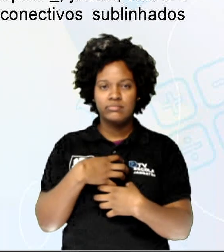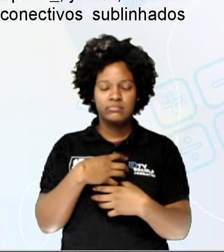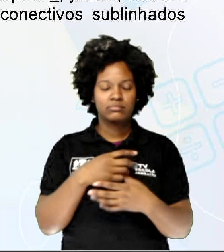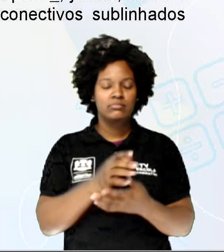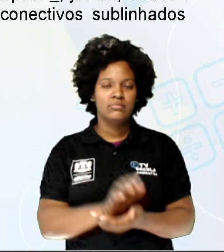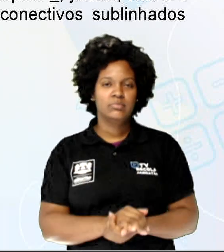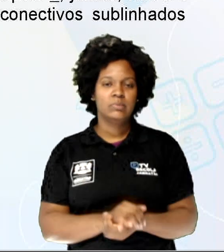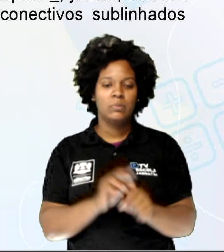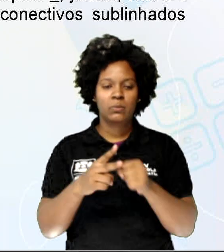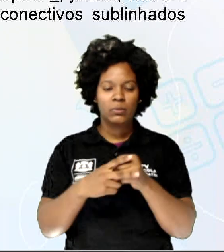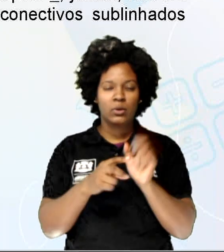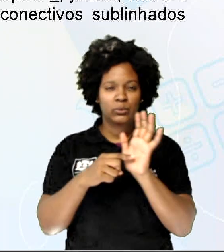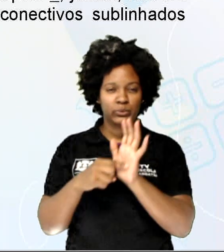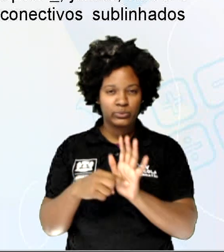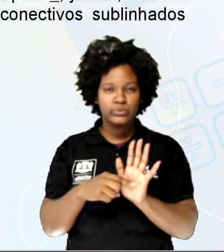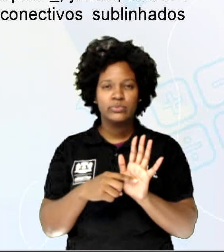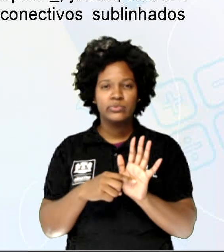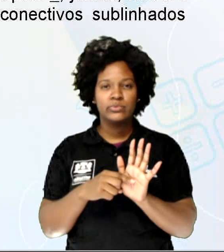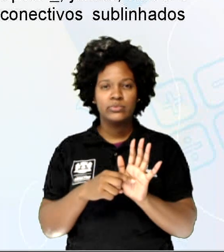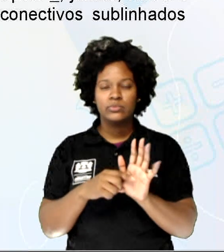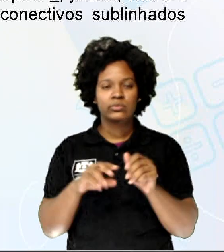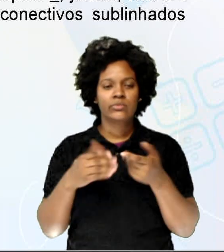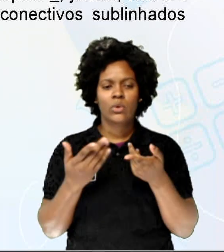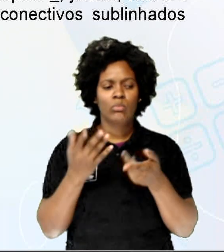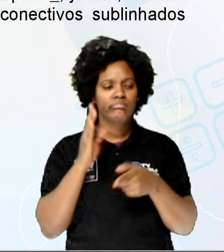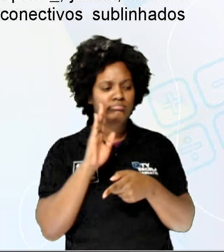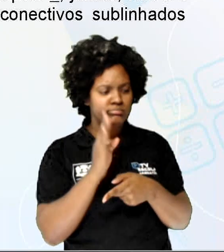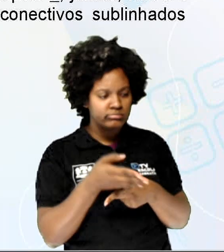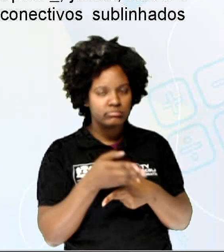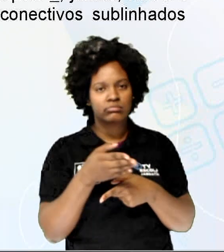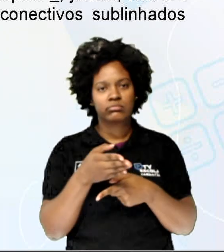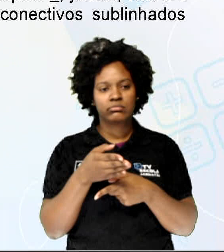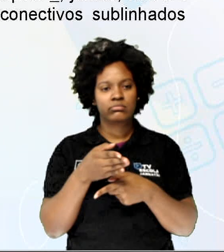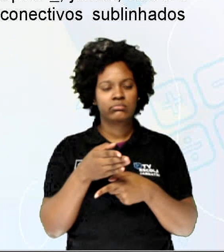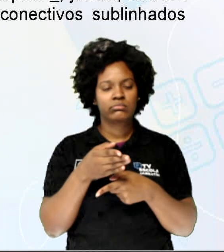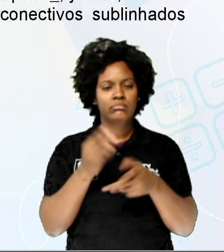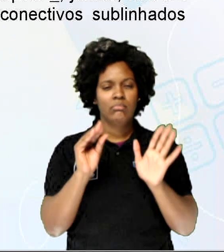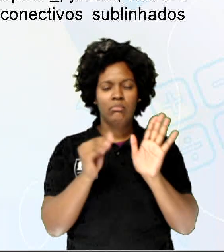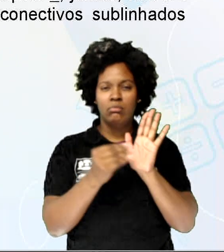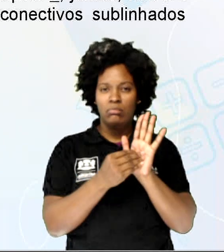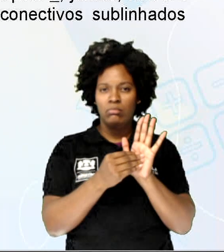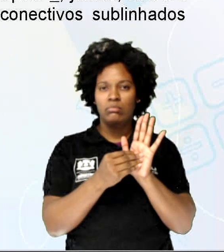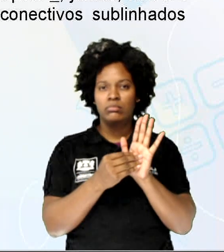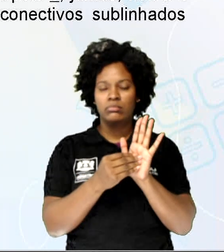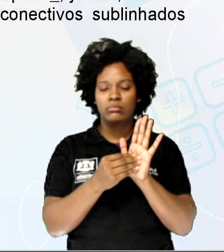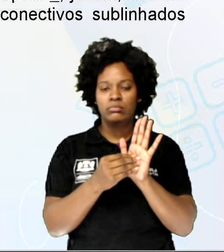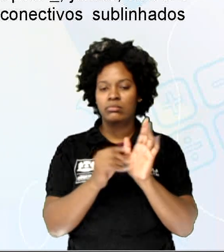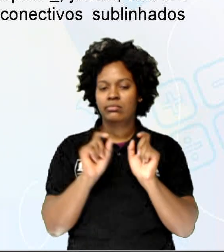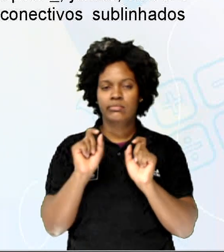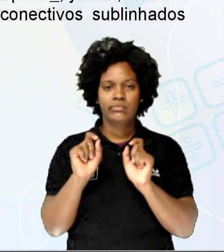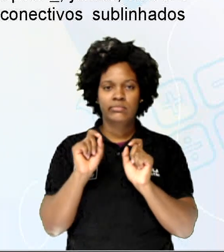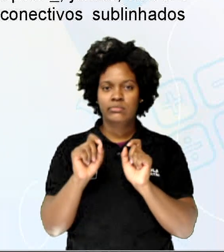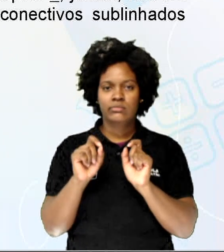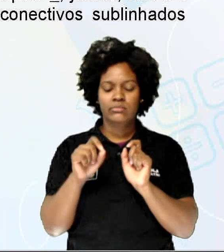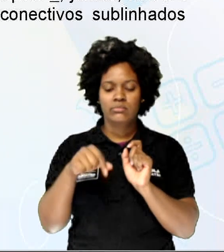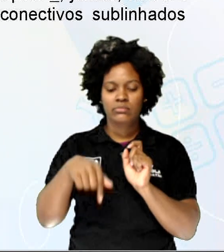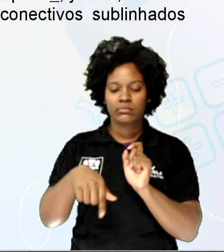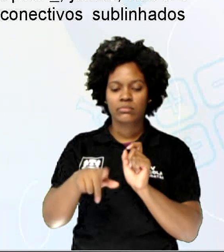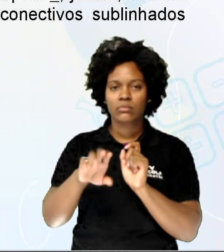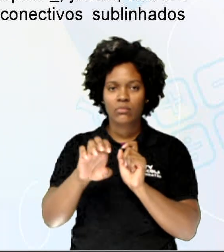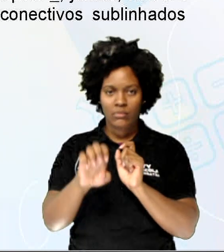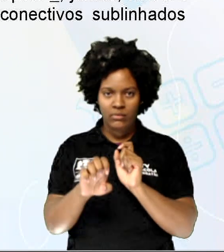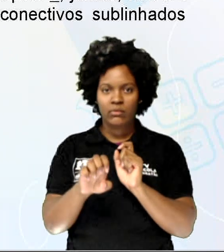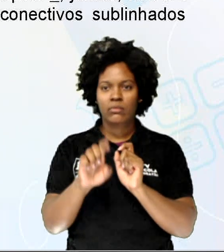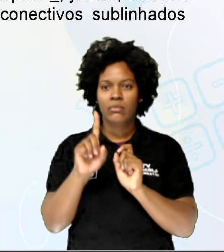é citado. Então, ele afirma que é citado que Aslan. Esse que aí, ele de